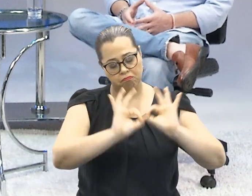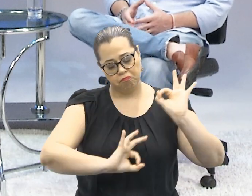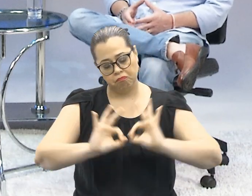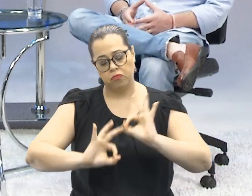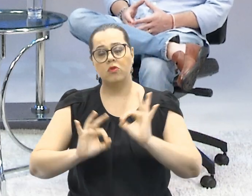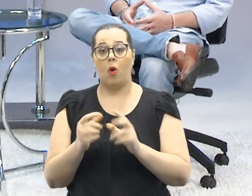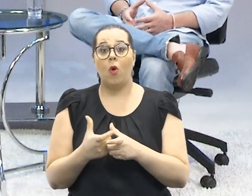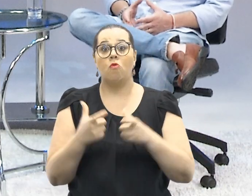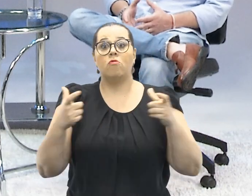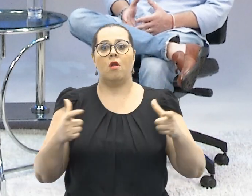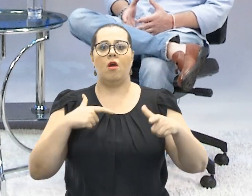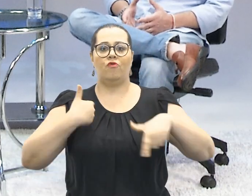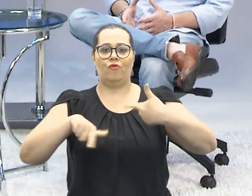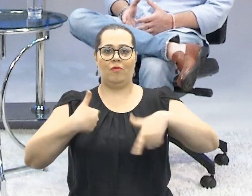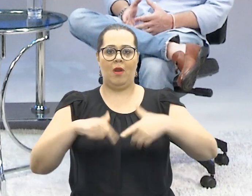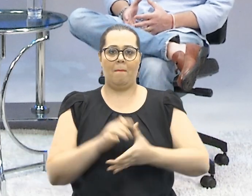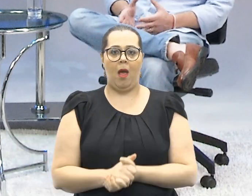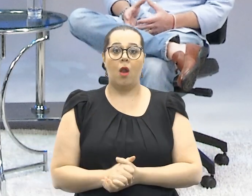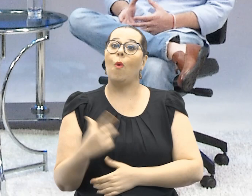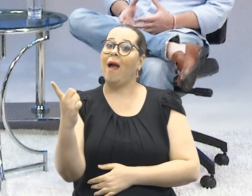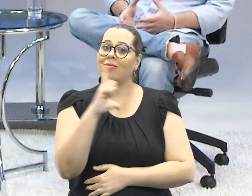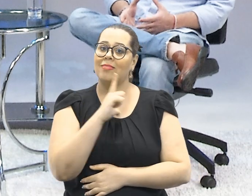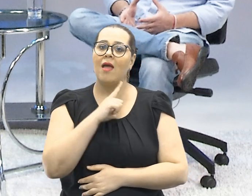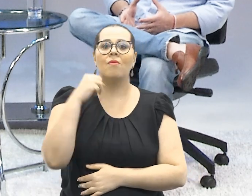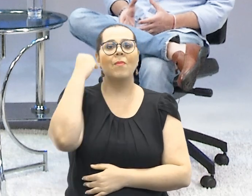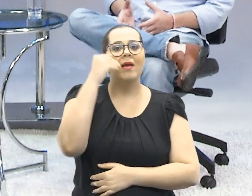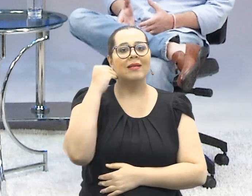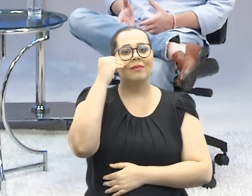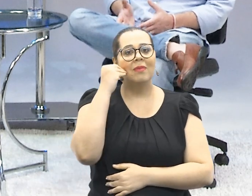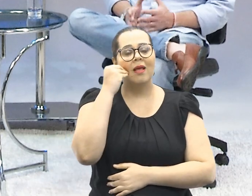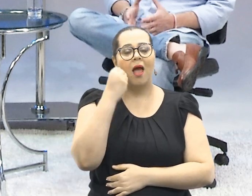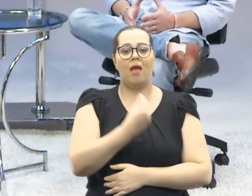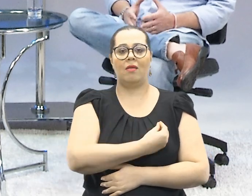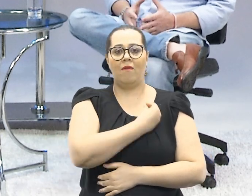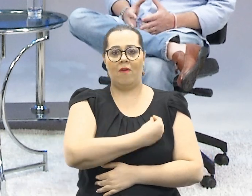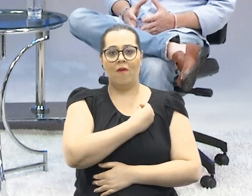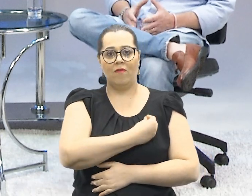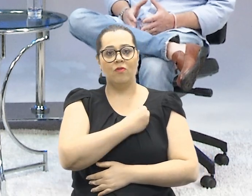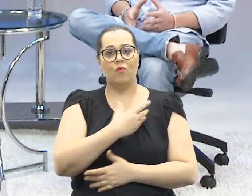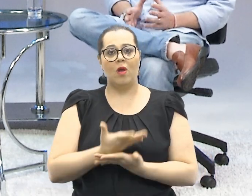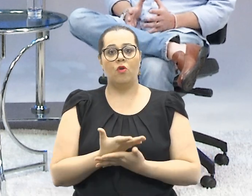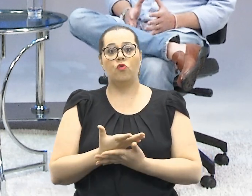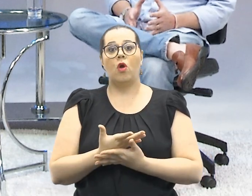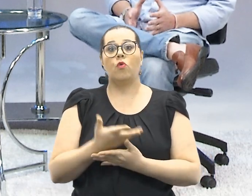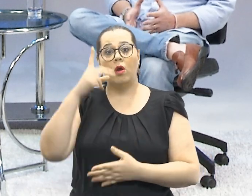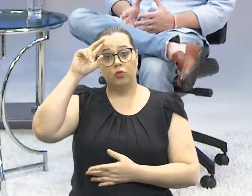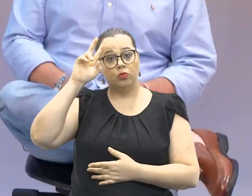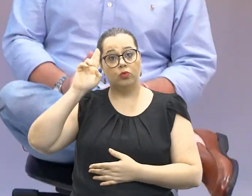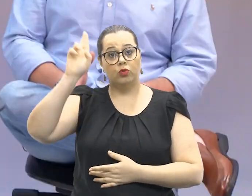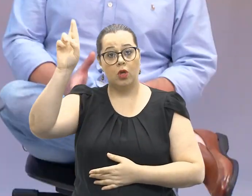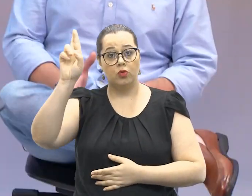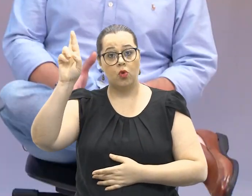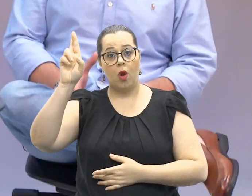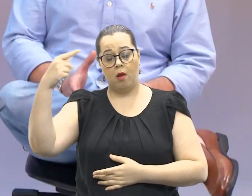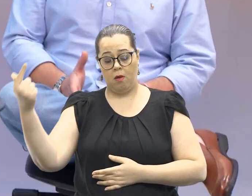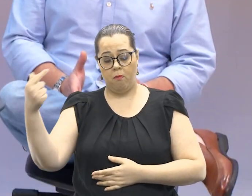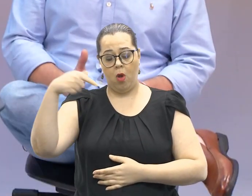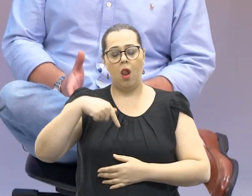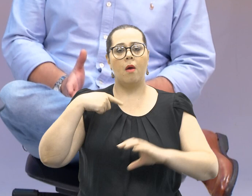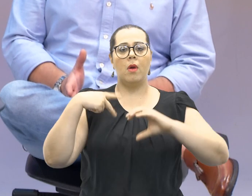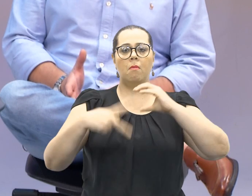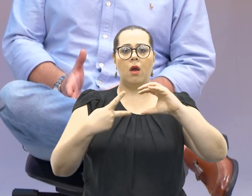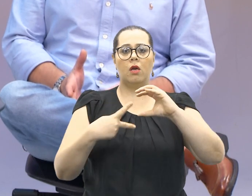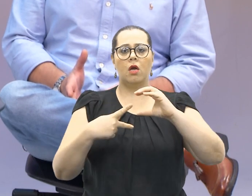foi um grande trabalho. E essa experiência de ter vivido isso enquanto gestor de executivo, levar para a Câmara, que